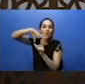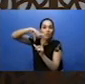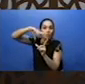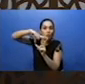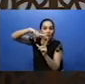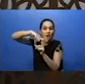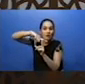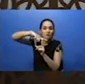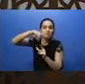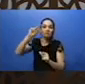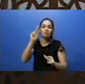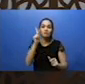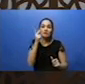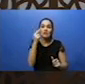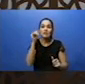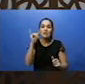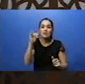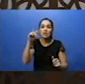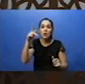x.